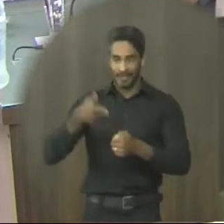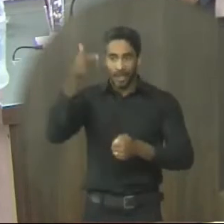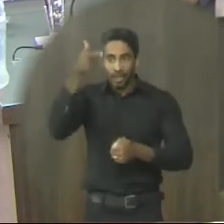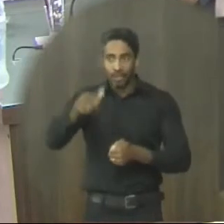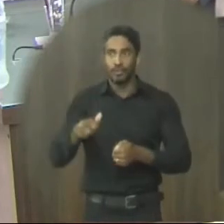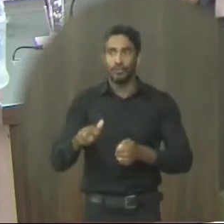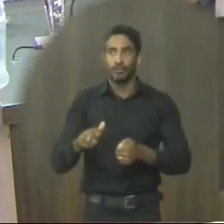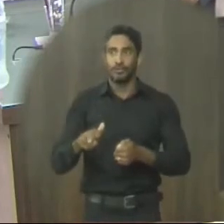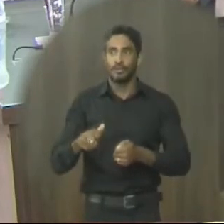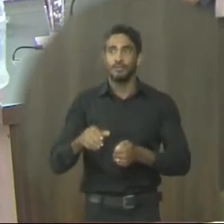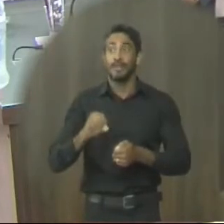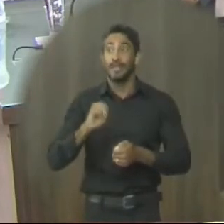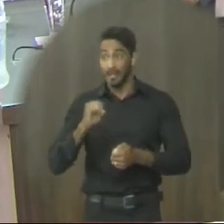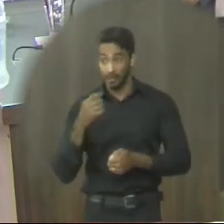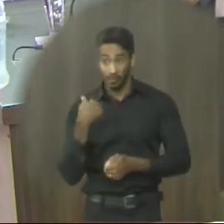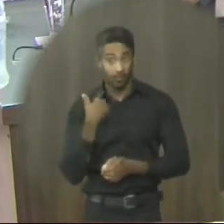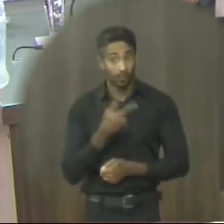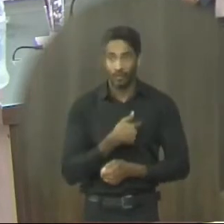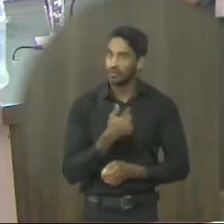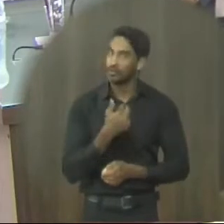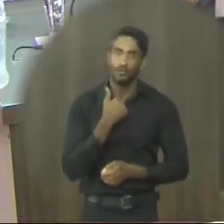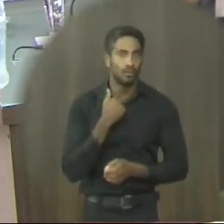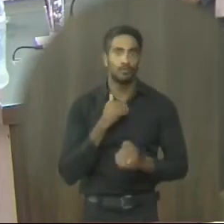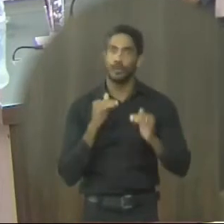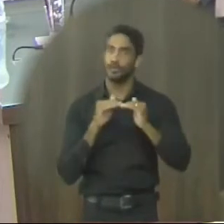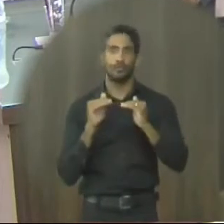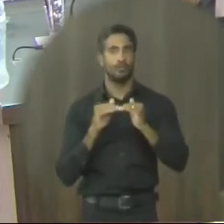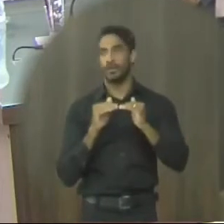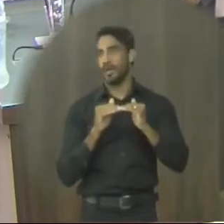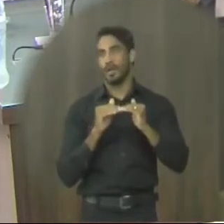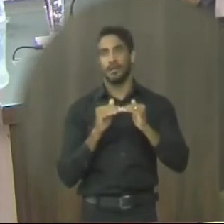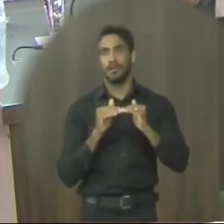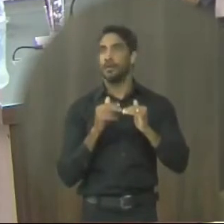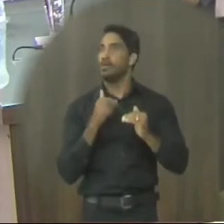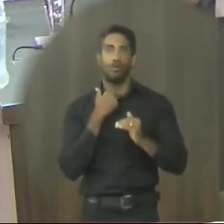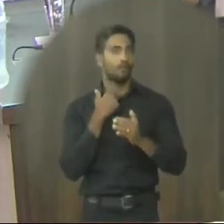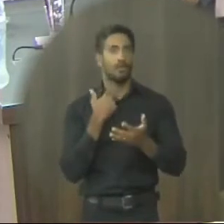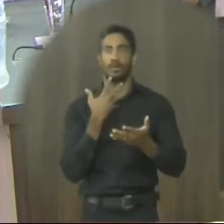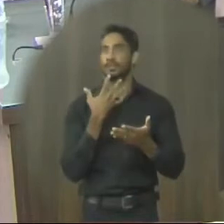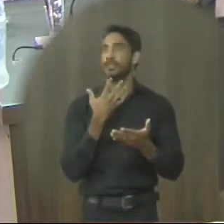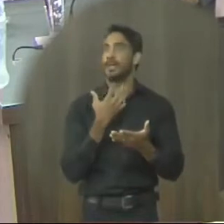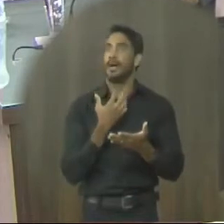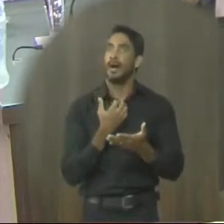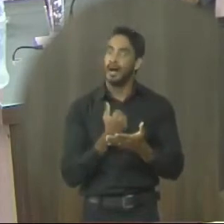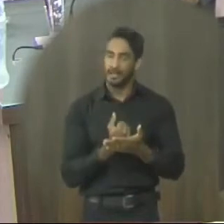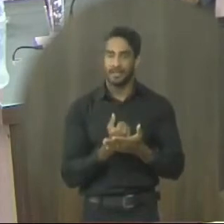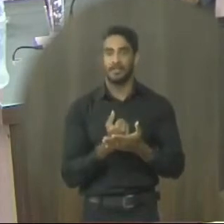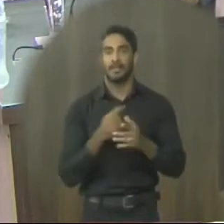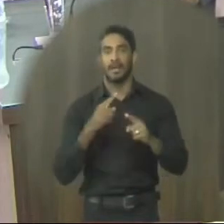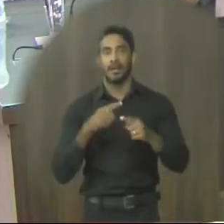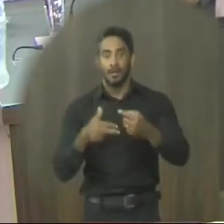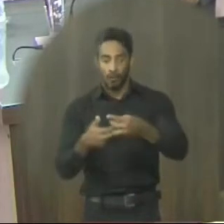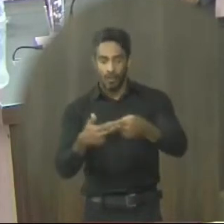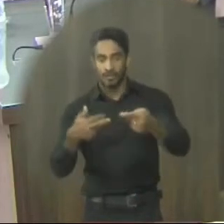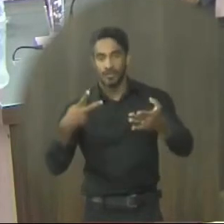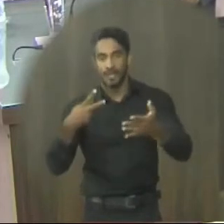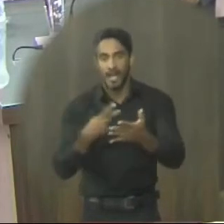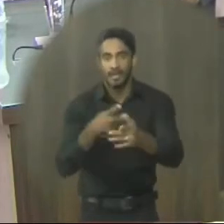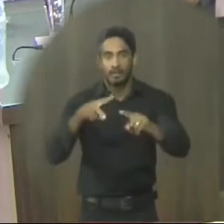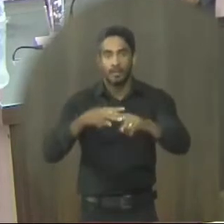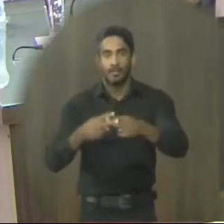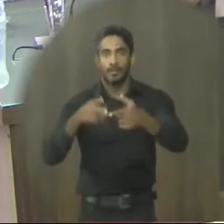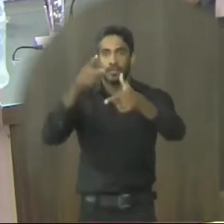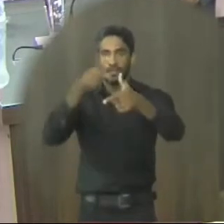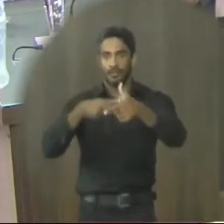novamente. Isso a gente não pode compactuar. A gente não pode compactuar com a extensão de uma ilegalidade para corrigir um